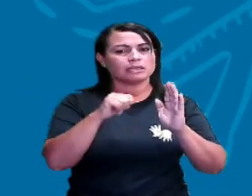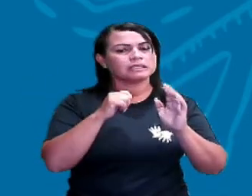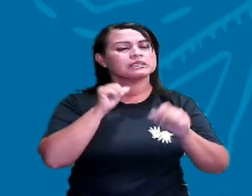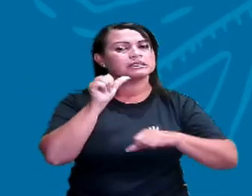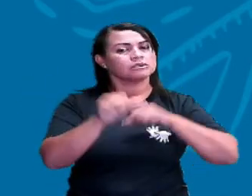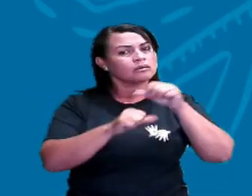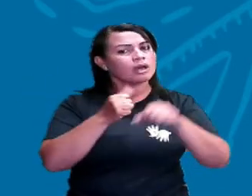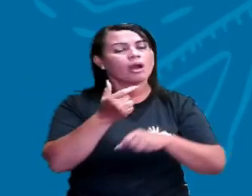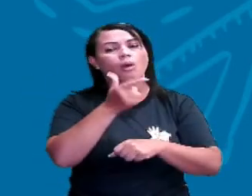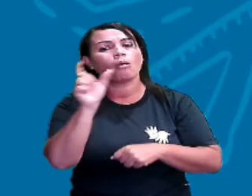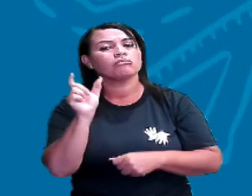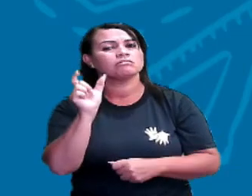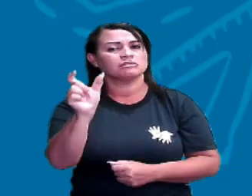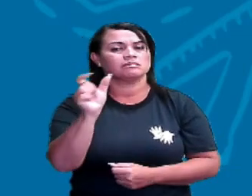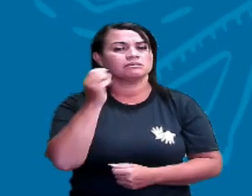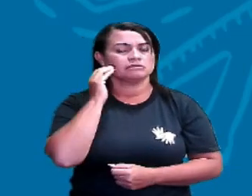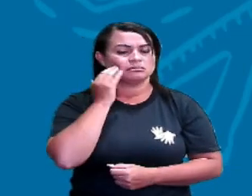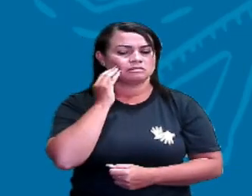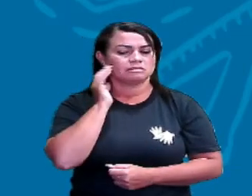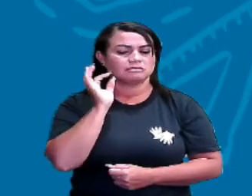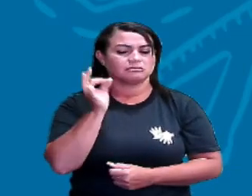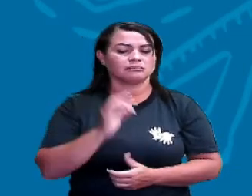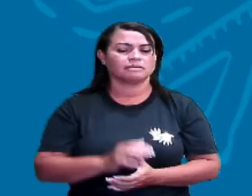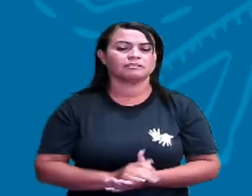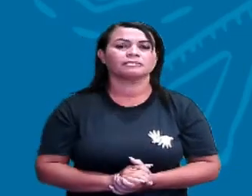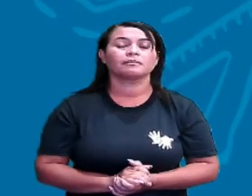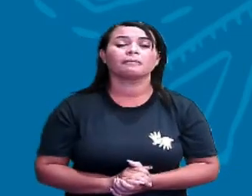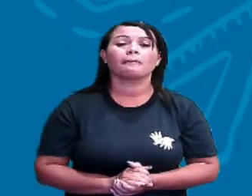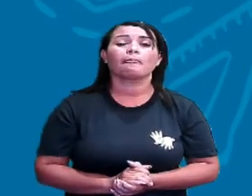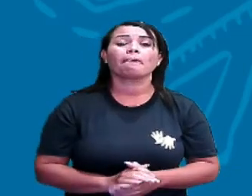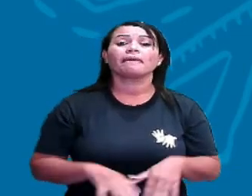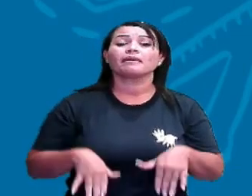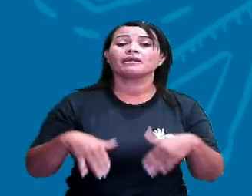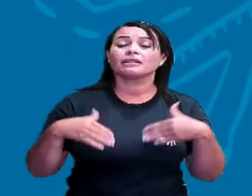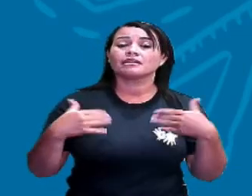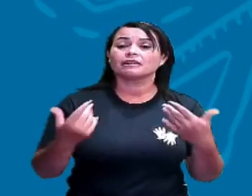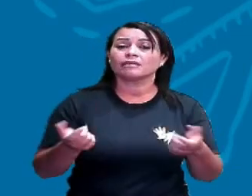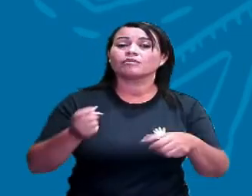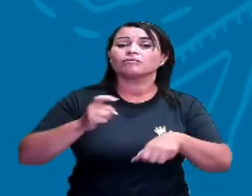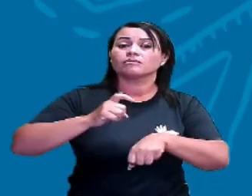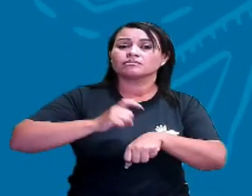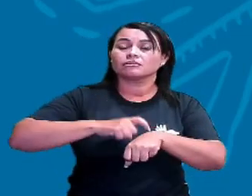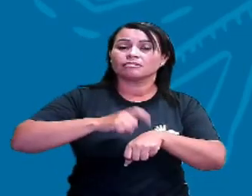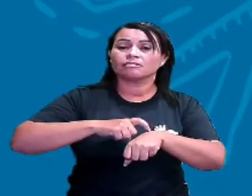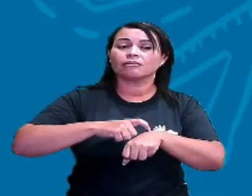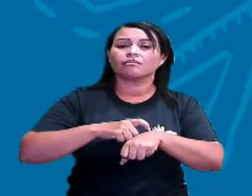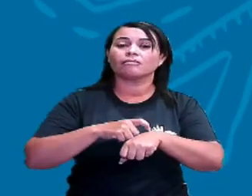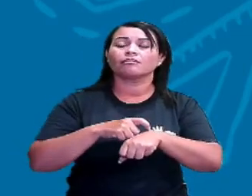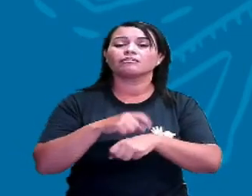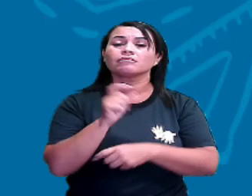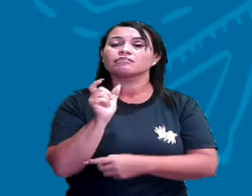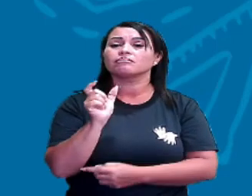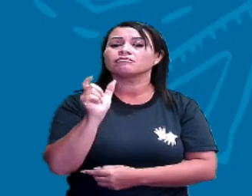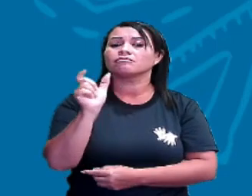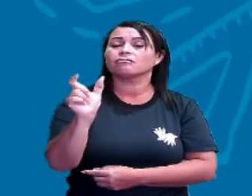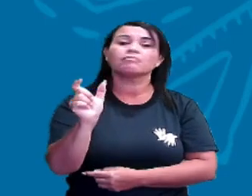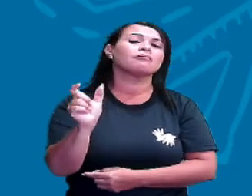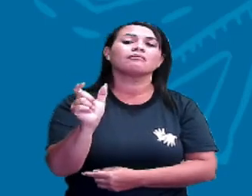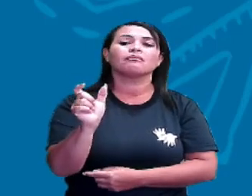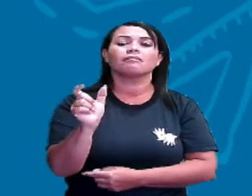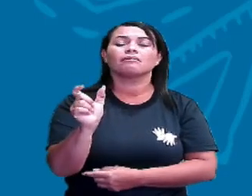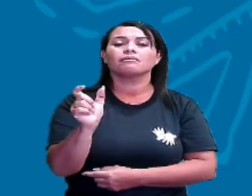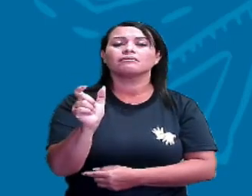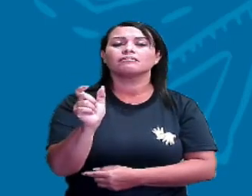colocar outras palavras, tá certo? Então, ó, nada de colocar menininho, nada de